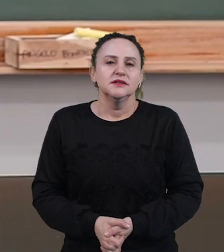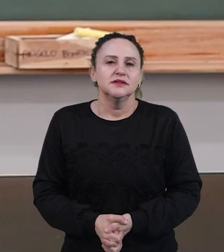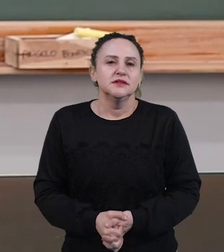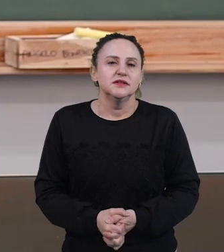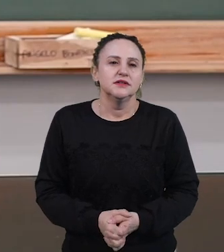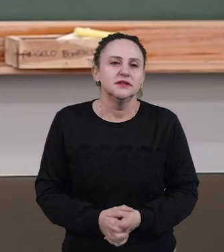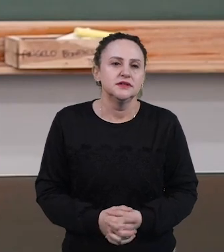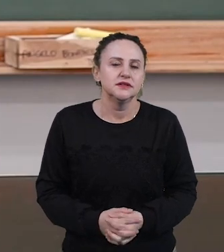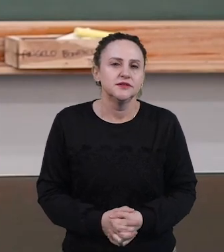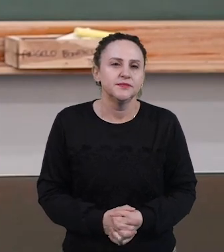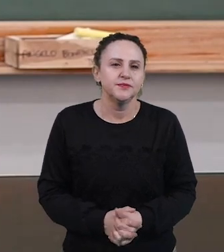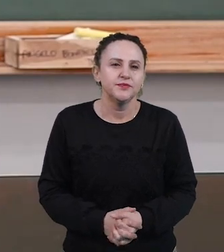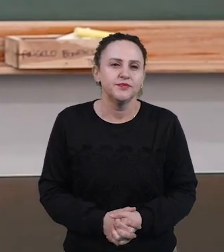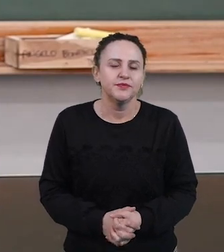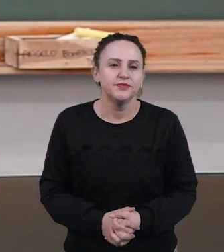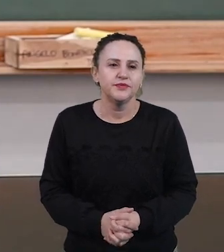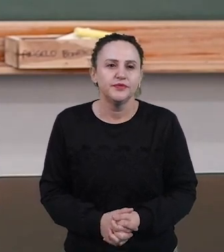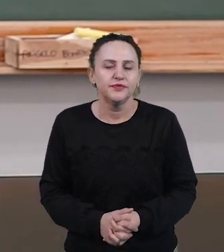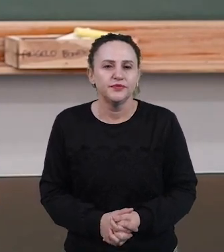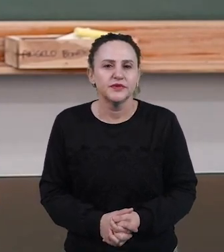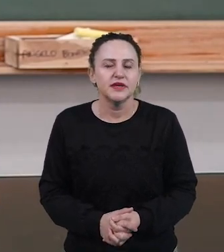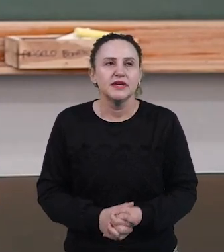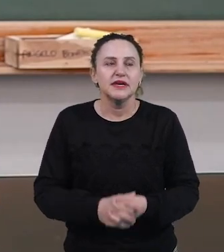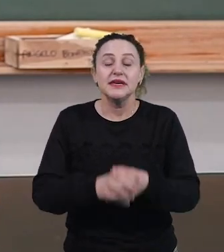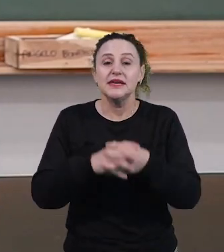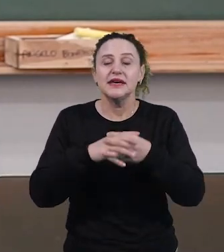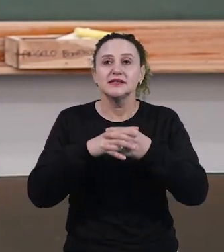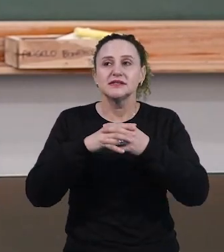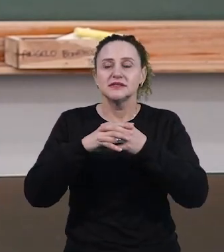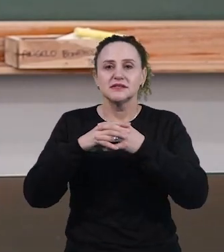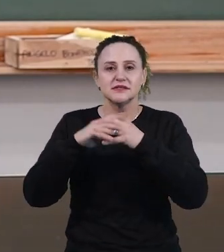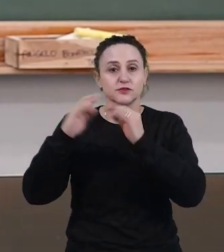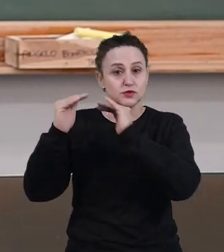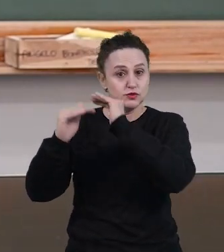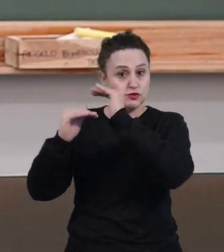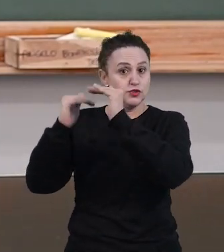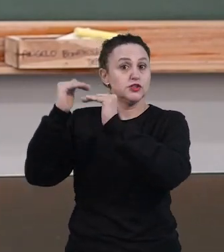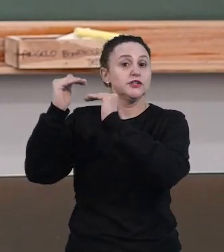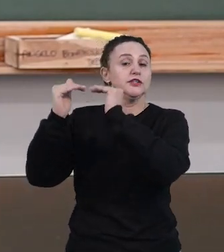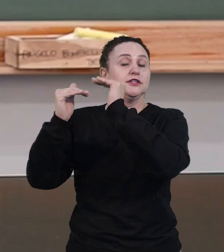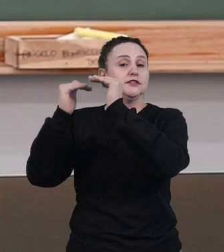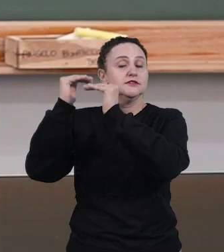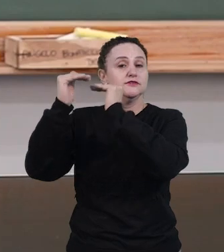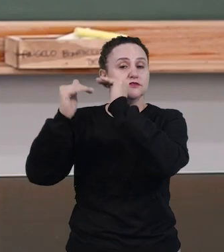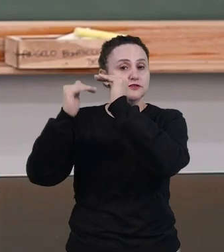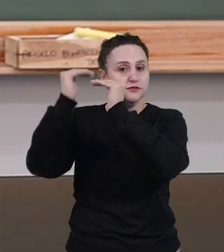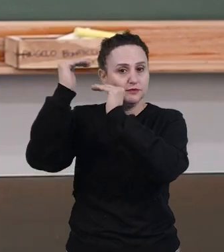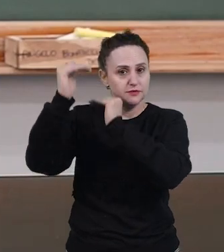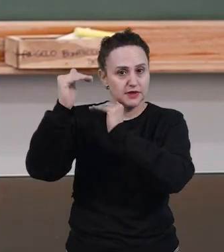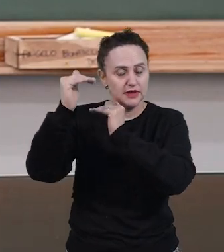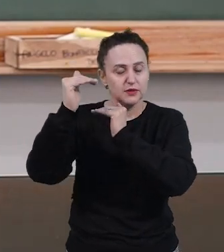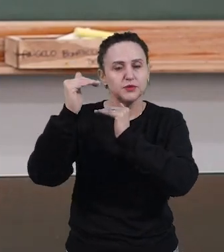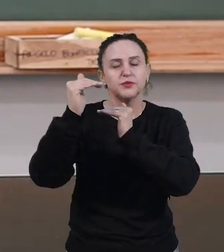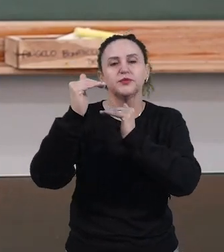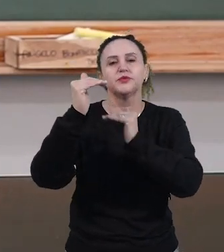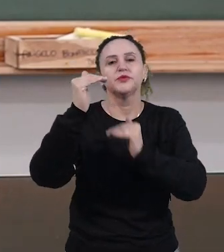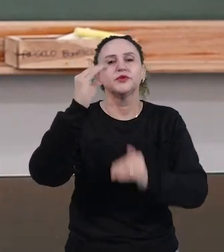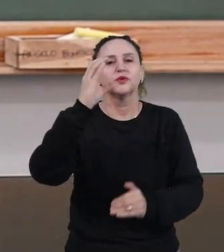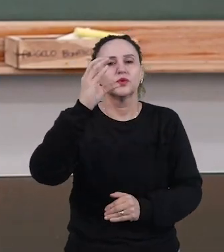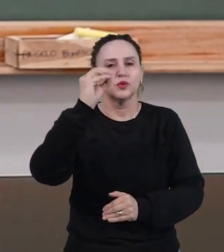Em relação às questões de desenvolvimento, né, de desenvolvimento cognitivo especialmente,